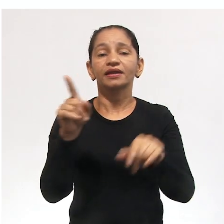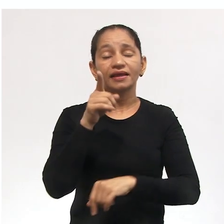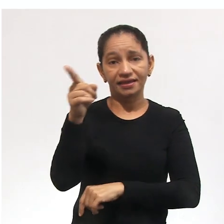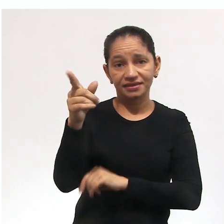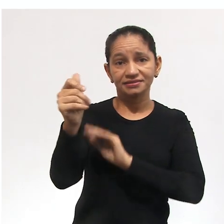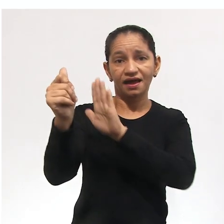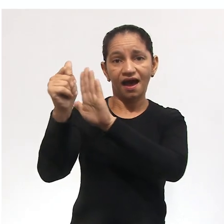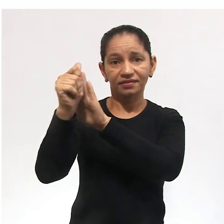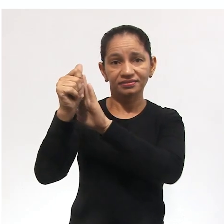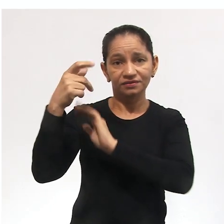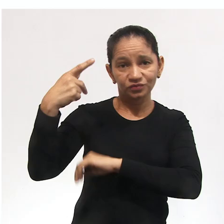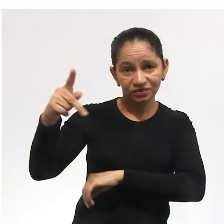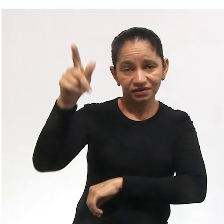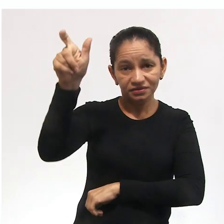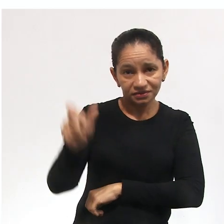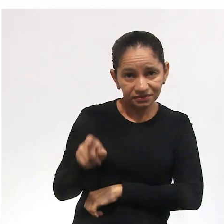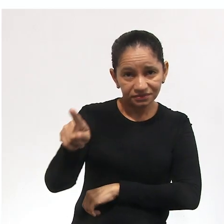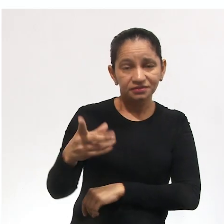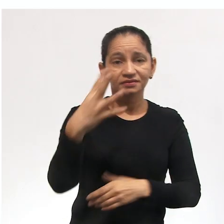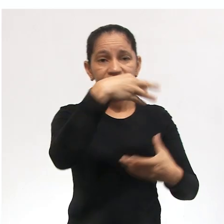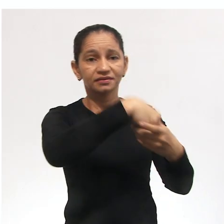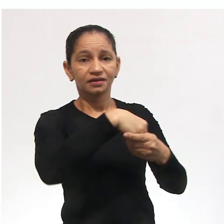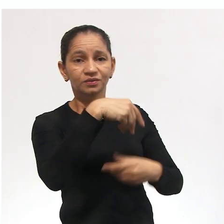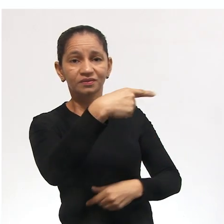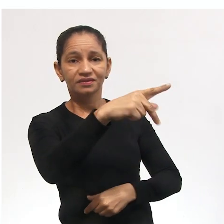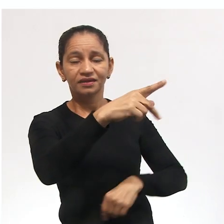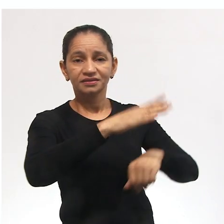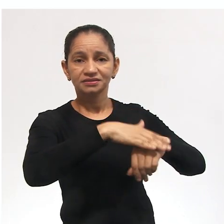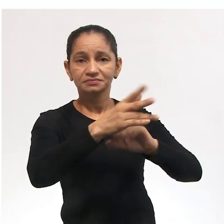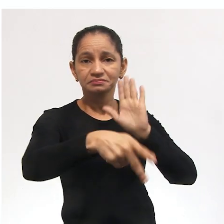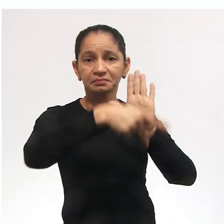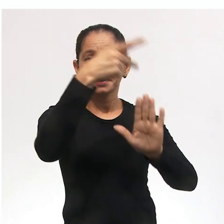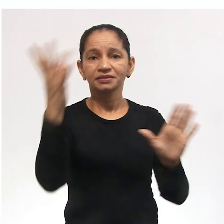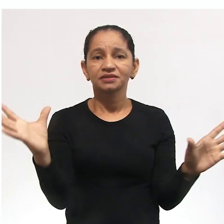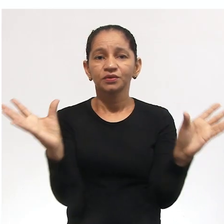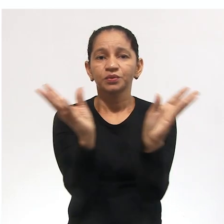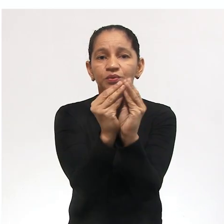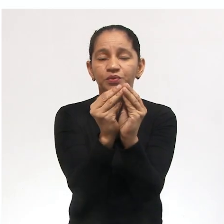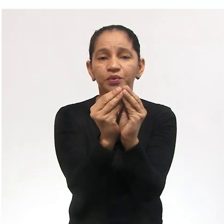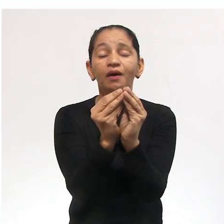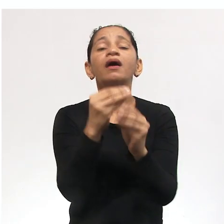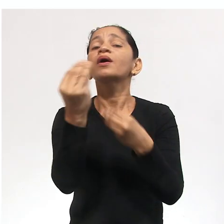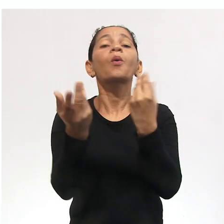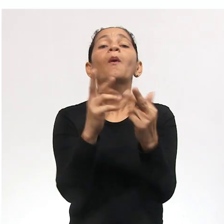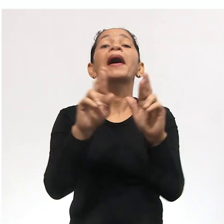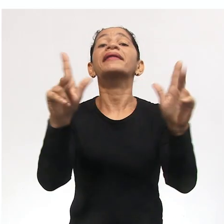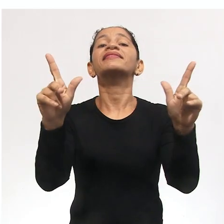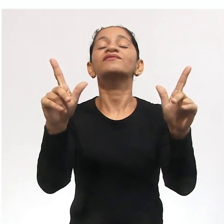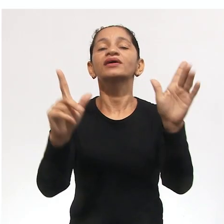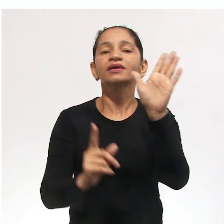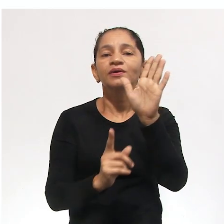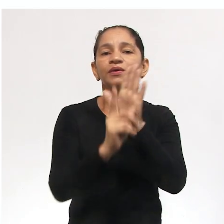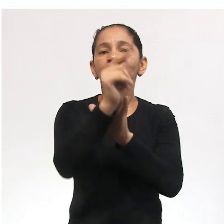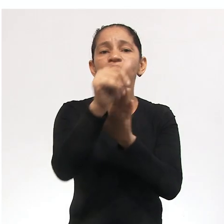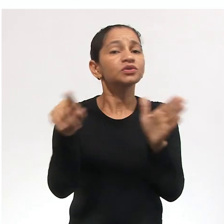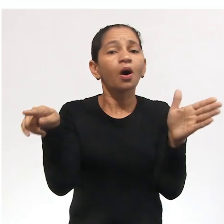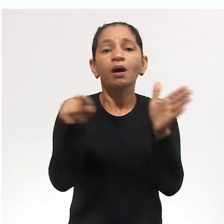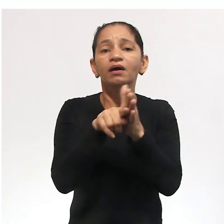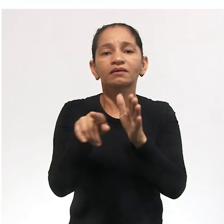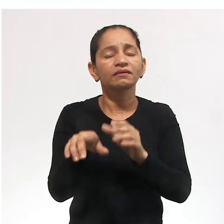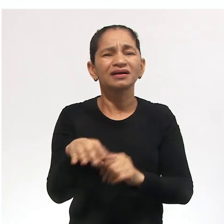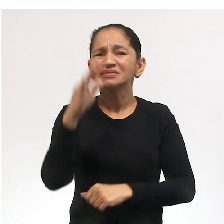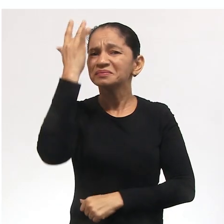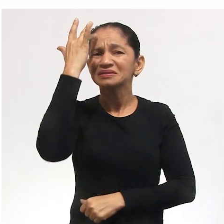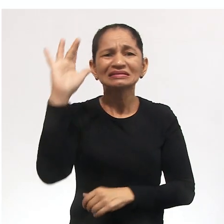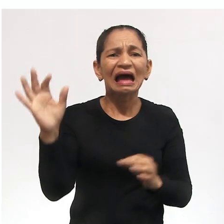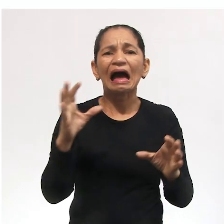entidade após a dedução de todos os seus passivos. É uma diferença, a conta de subtrair. Eu não entendo porque as pessoas falam